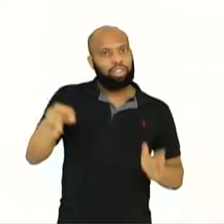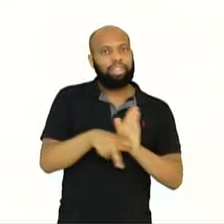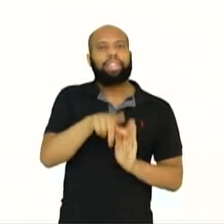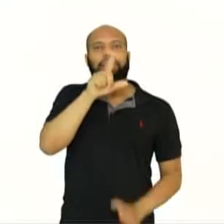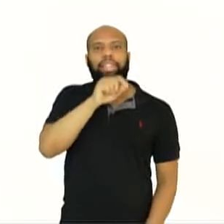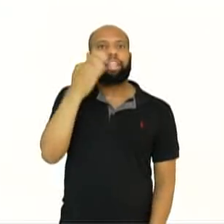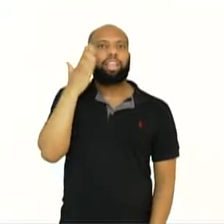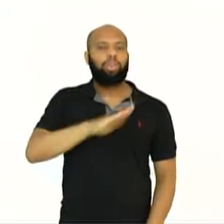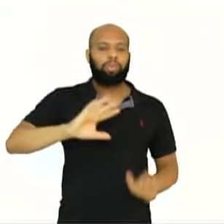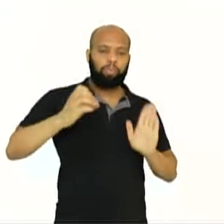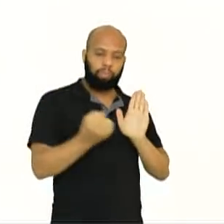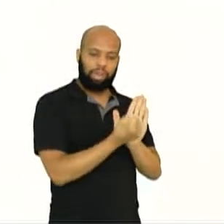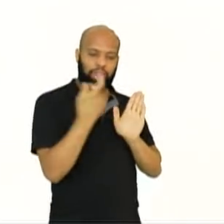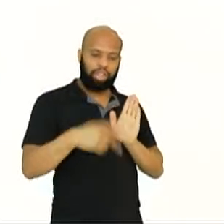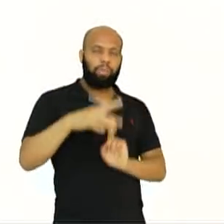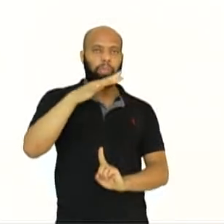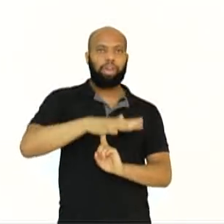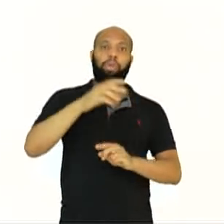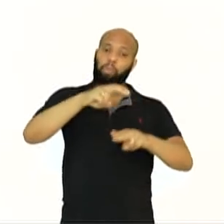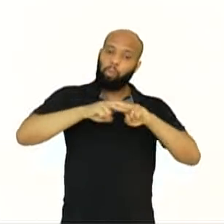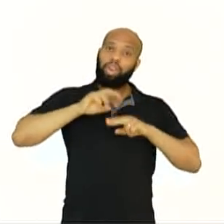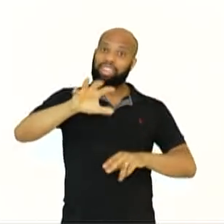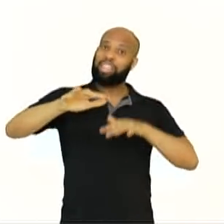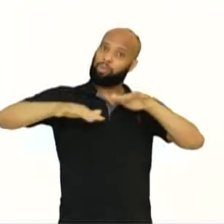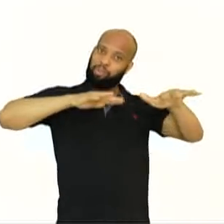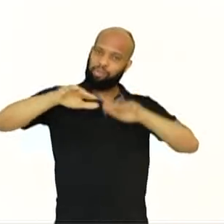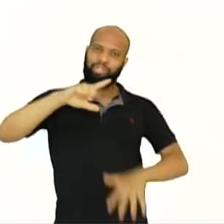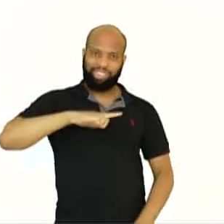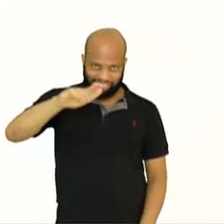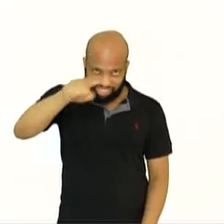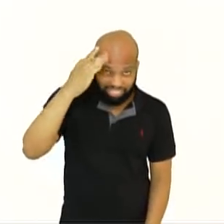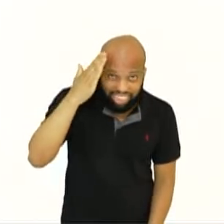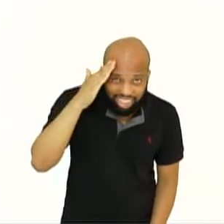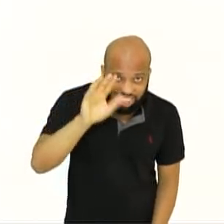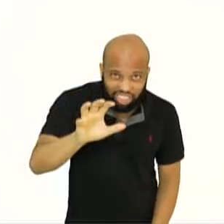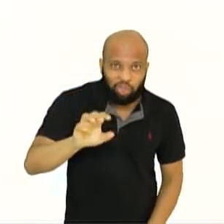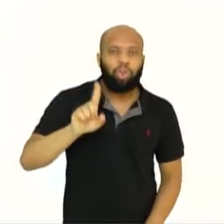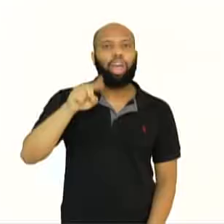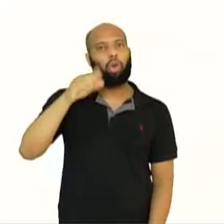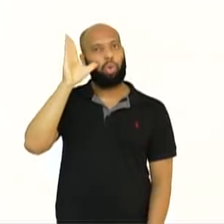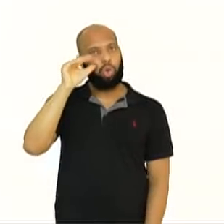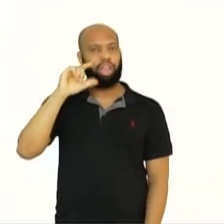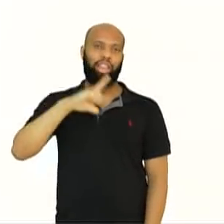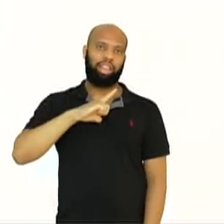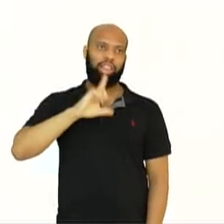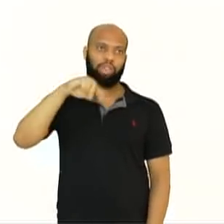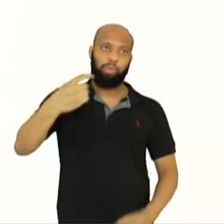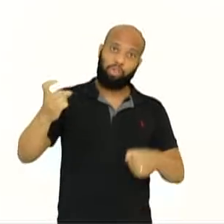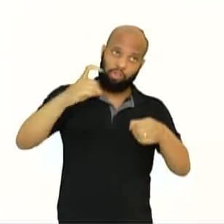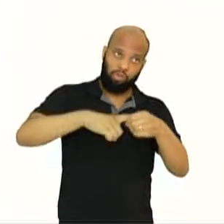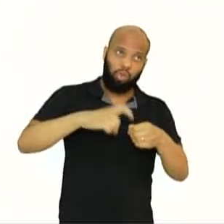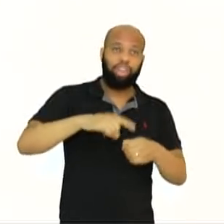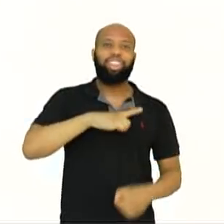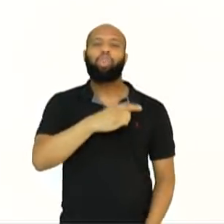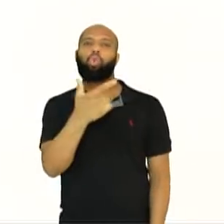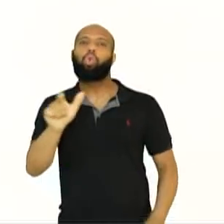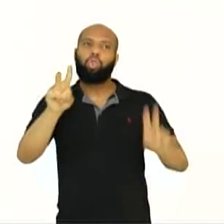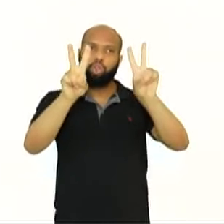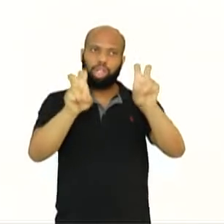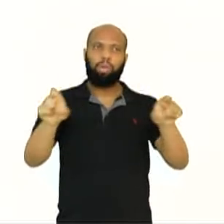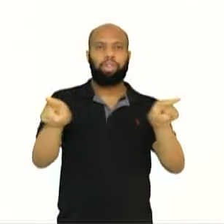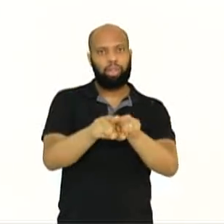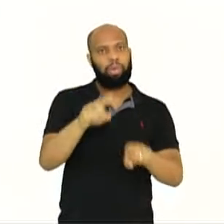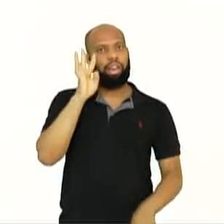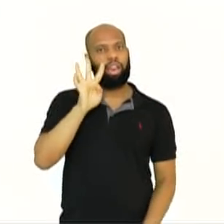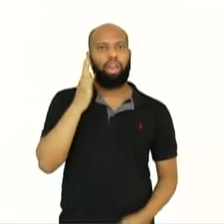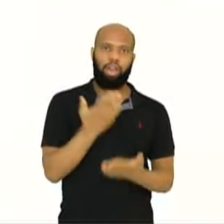símbolo do Paraná? Foi por causa do movimento paranista, vocês sabiam, galerinha? Então tá aí mais uma curiosidade aí. Daqui a pouquinho nós voltamos agora com um outro tema aí que é na nossa